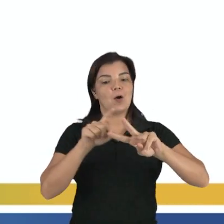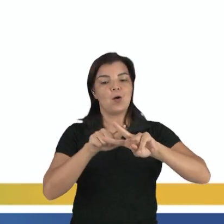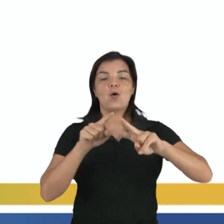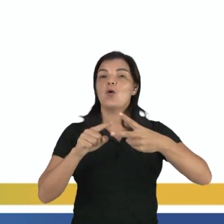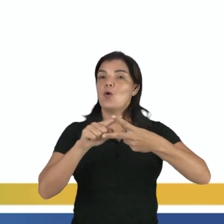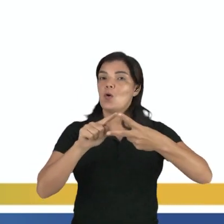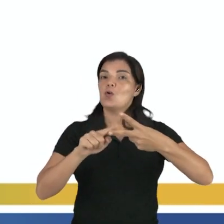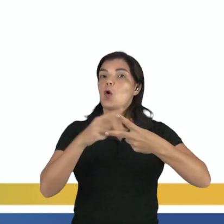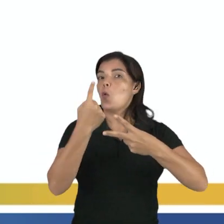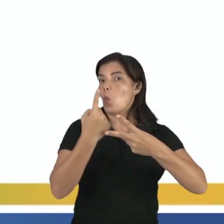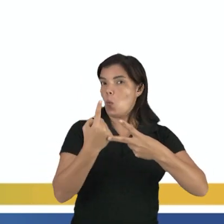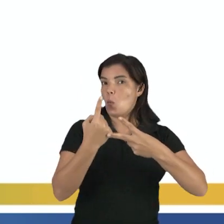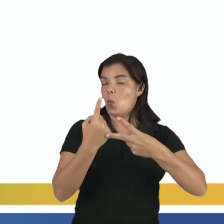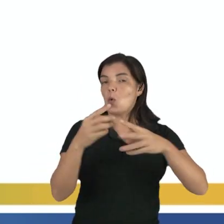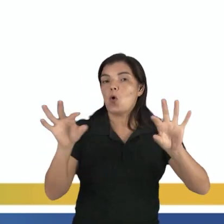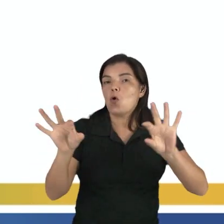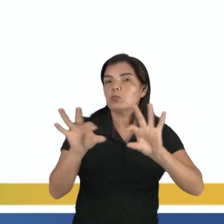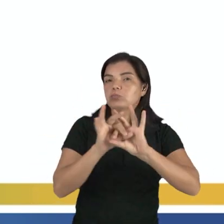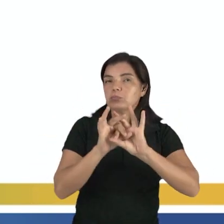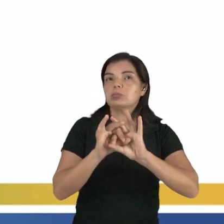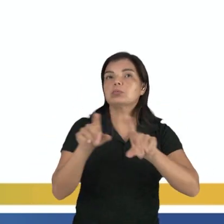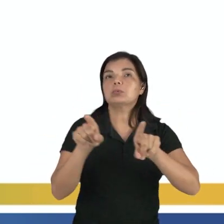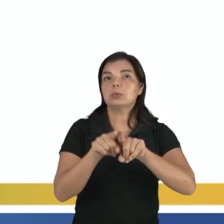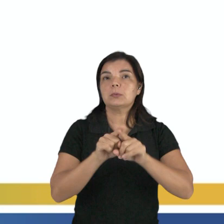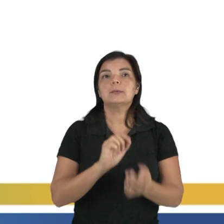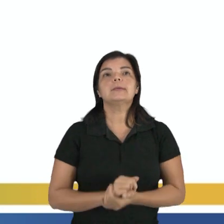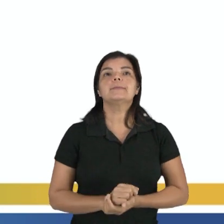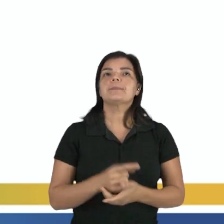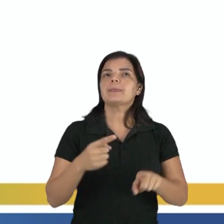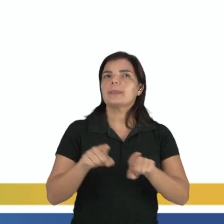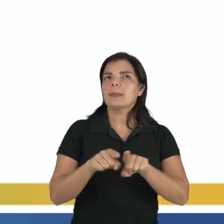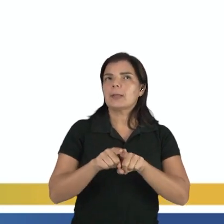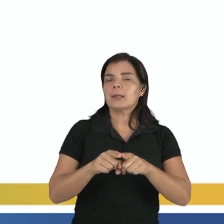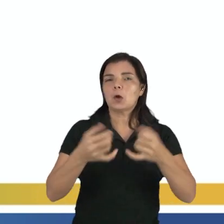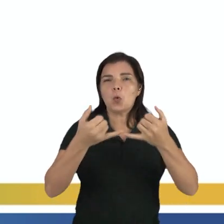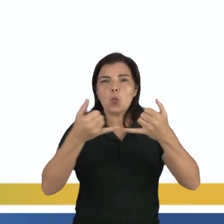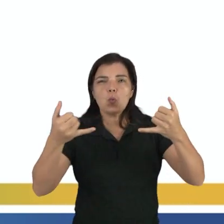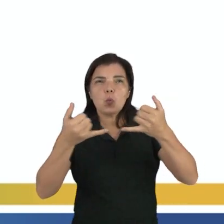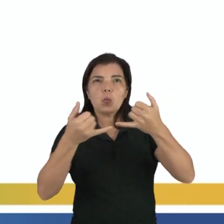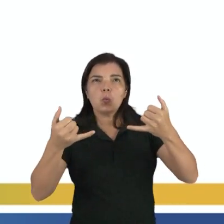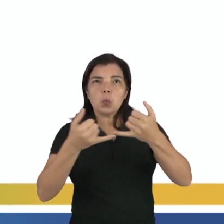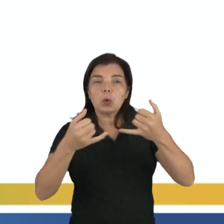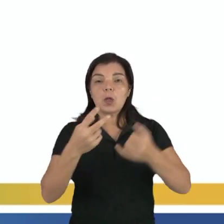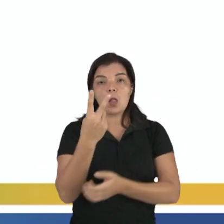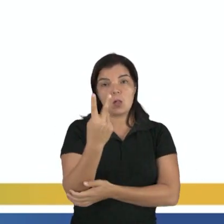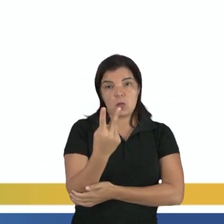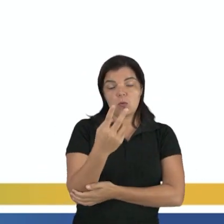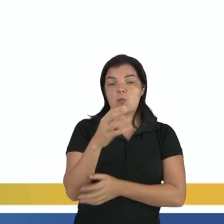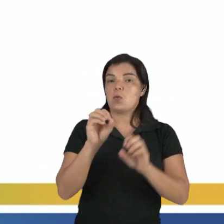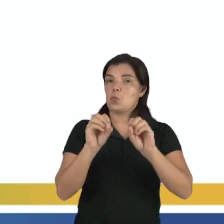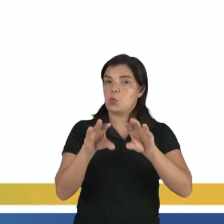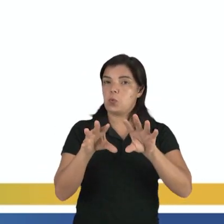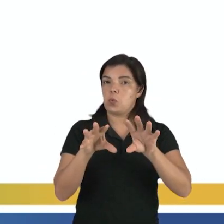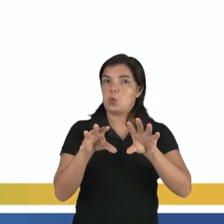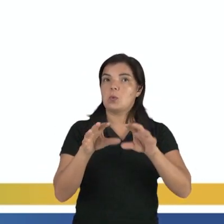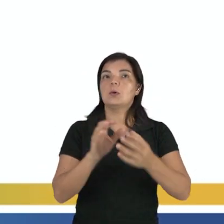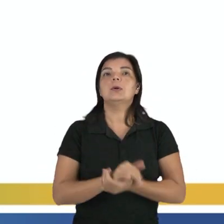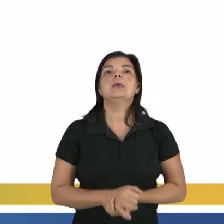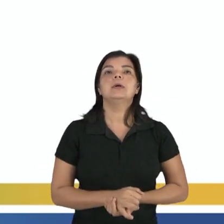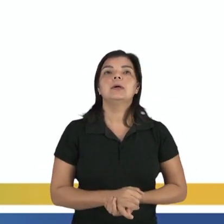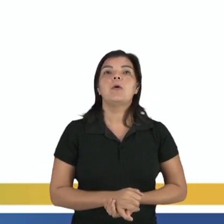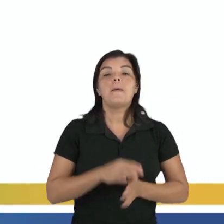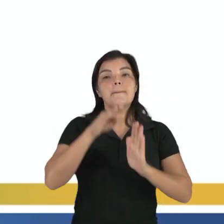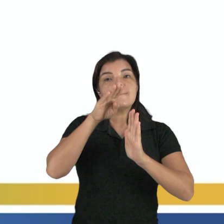usando apenas um fusível dessa forma admitindo você quer a fiação suporte a carga dos dois farol é isso